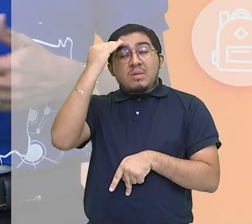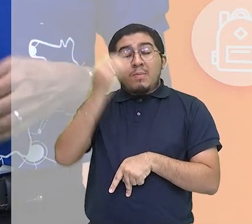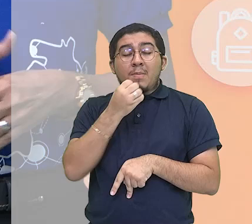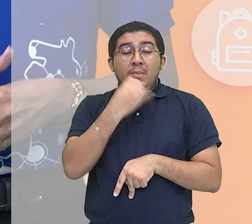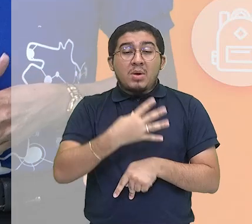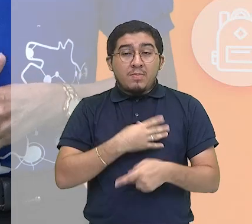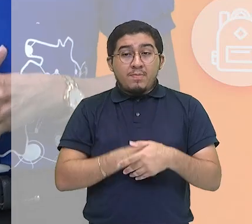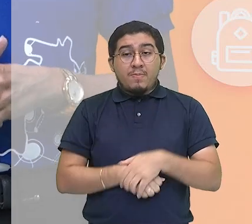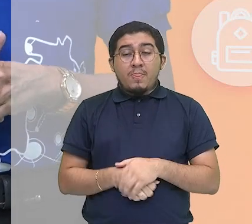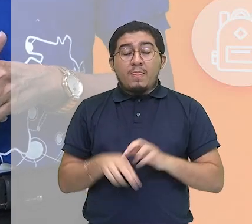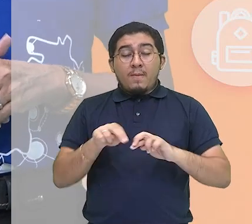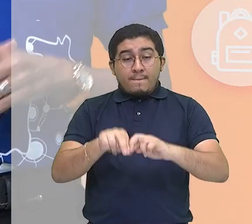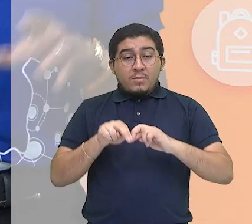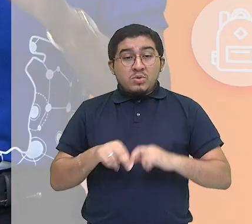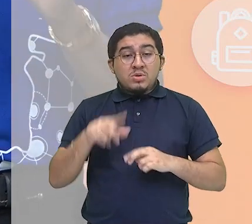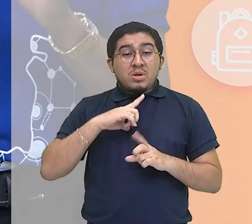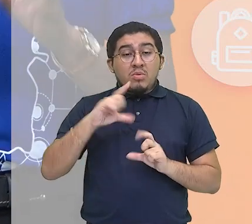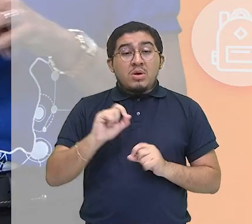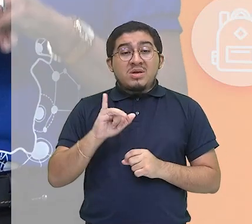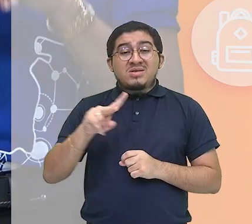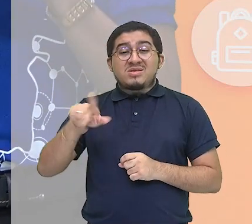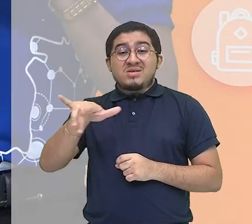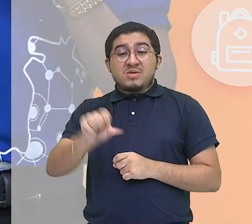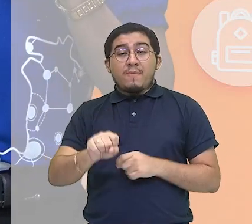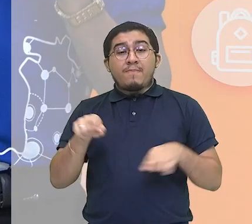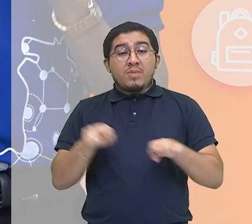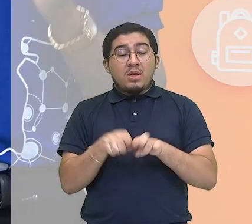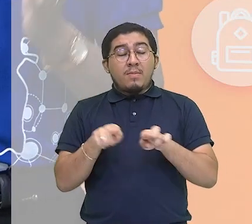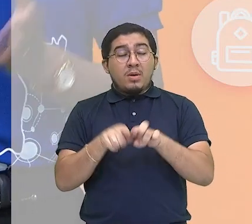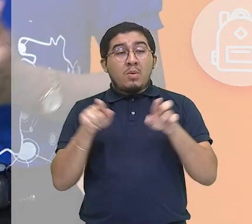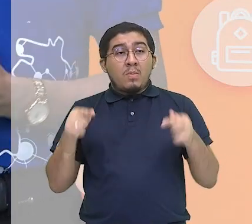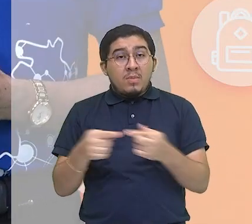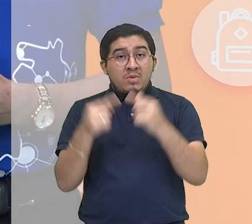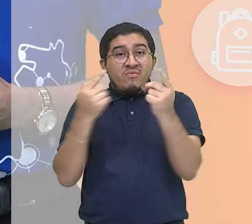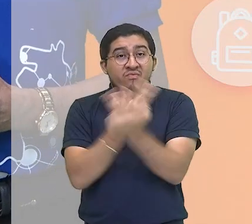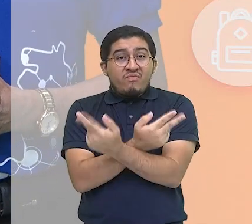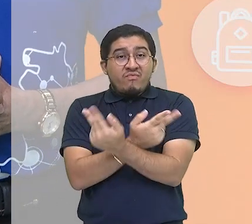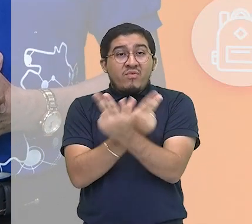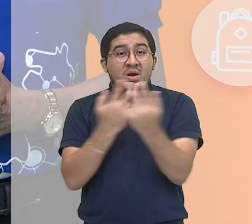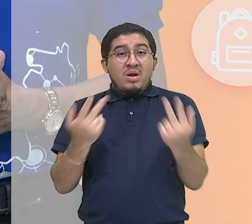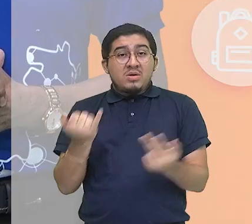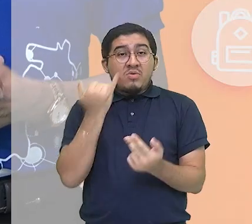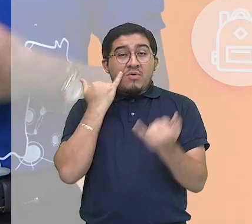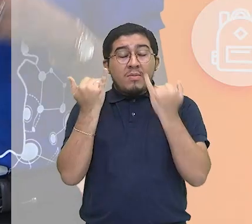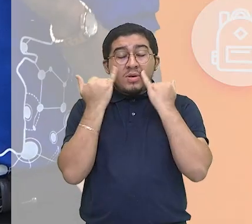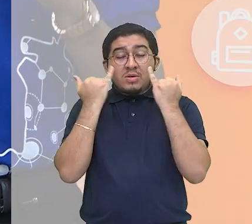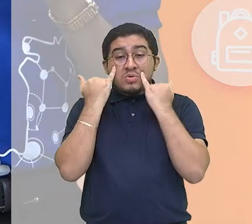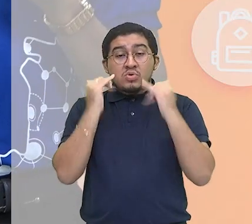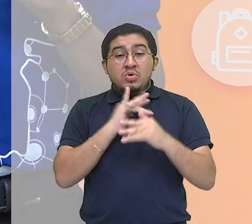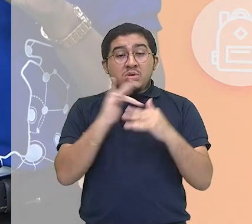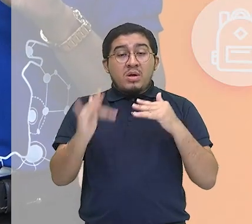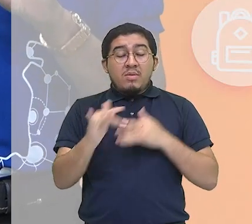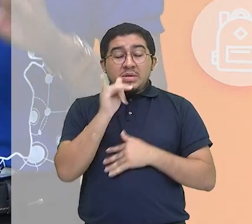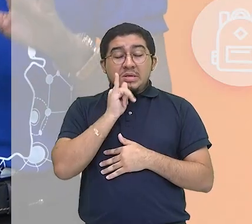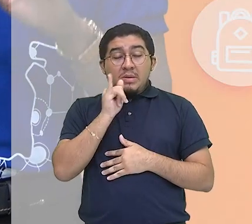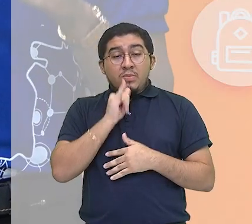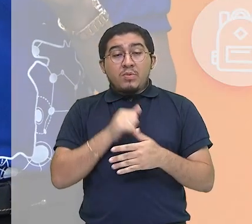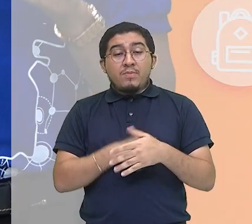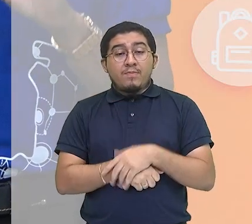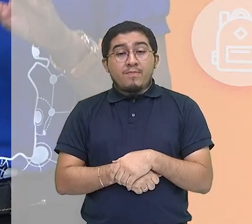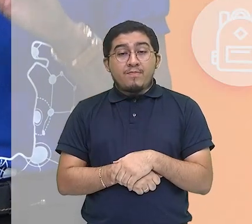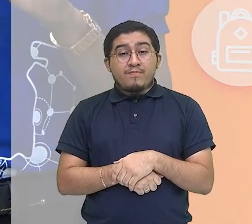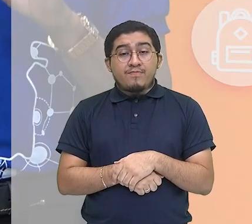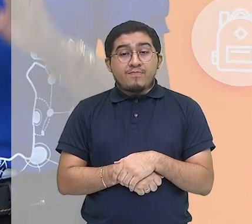Por isso é que temos aí os índices que são compostos de vários dados sociais. Vamos lá, os